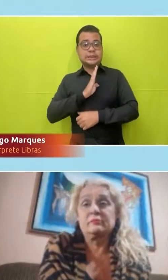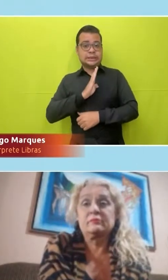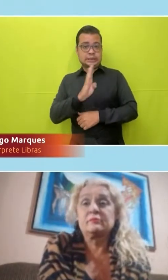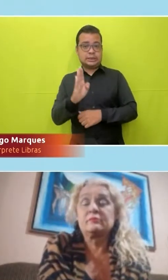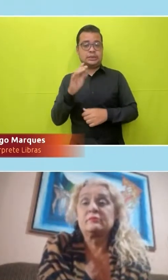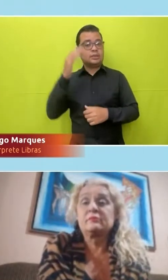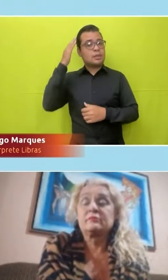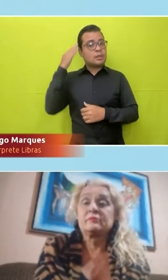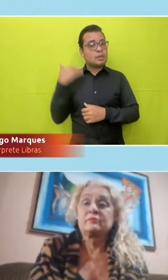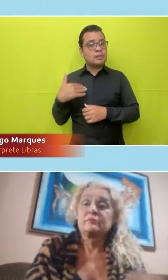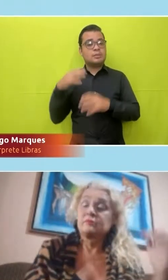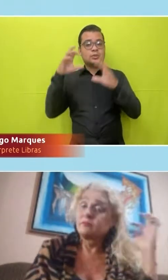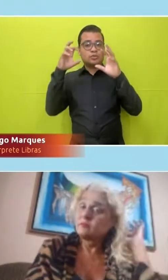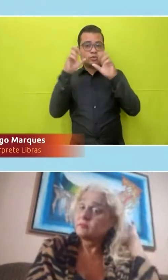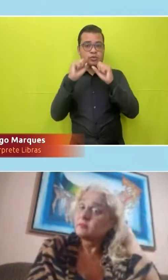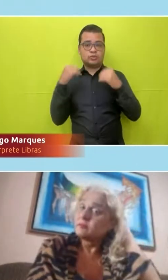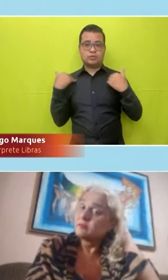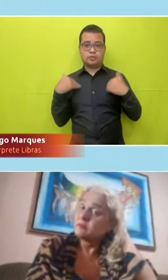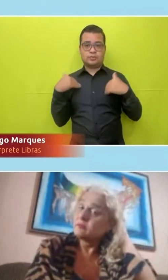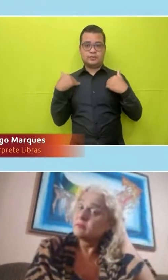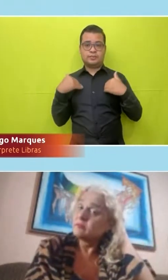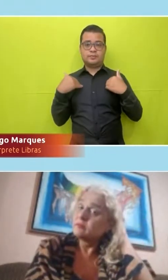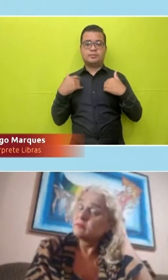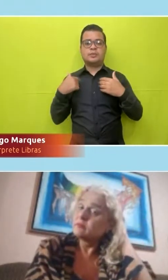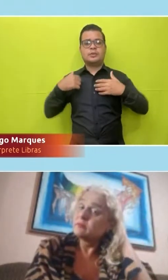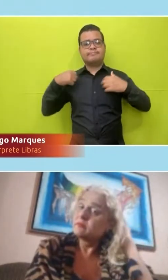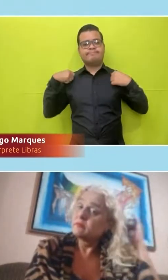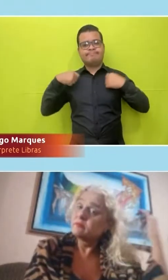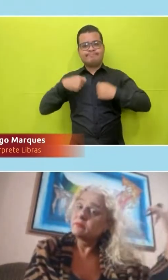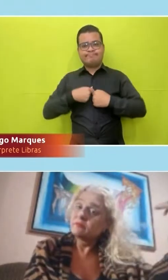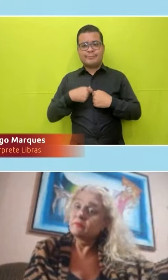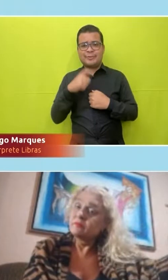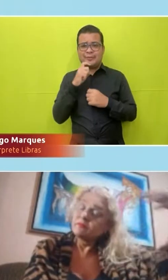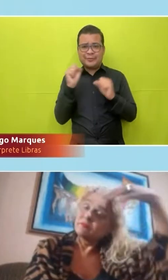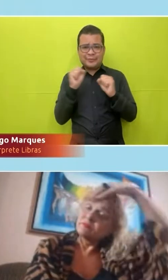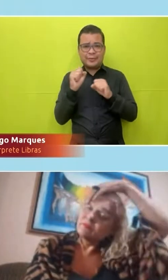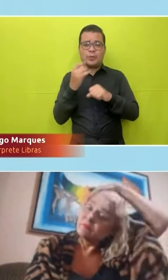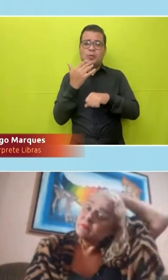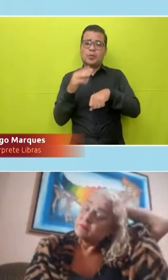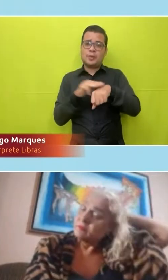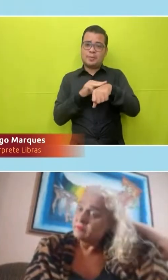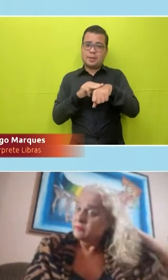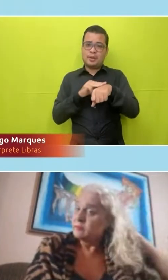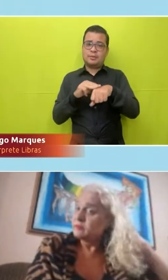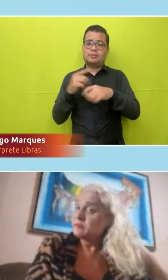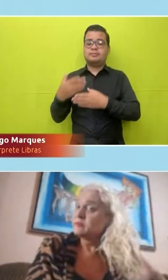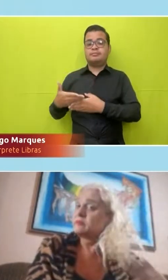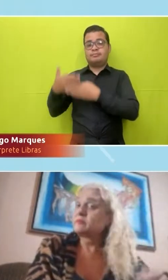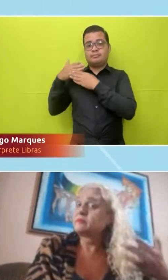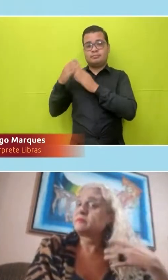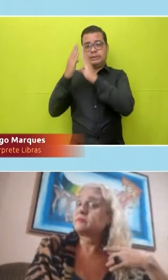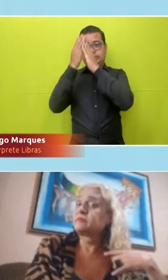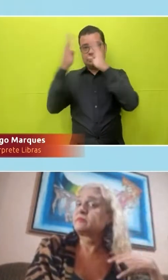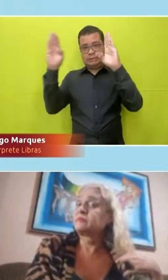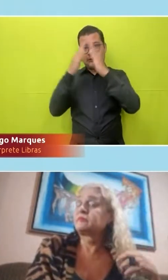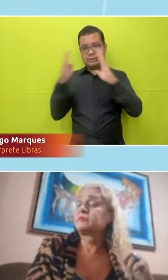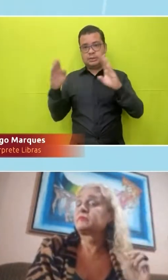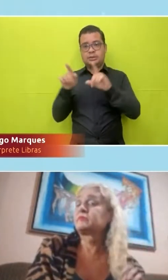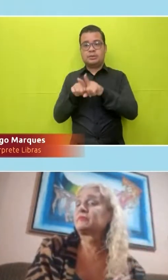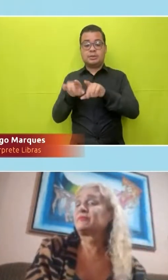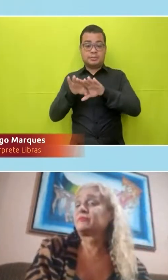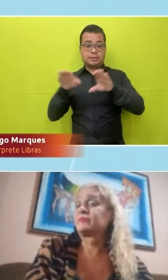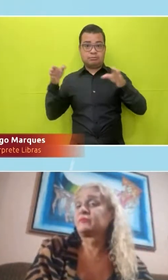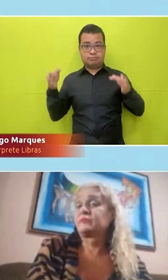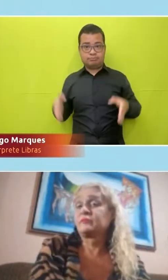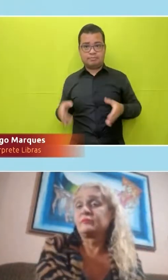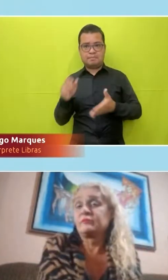escuros na altura dos ombros, visto uma blusa de frio marrom. Estou sentada à frente de uma estante com alguns livros e também de uma escrivaninha